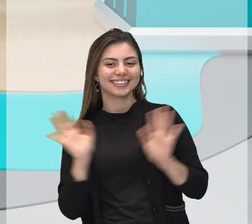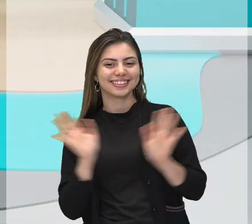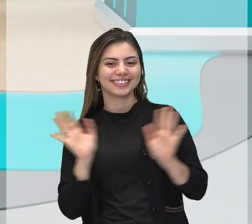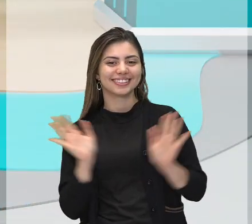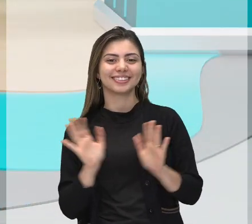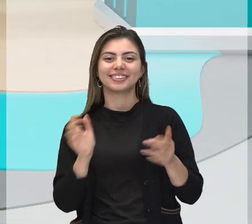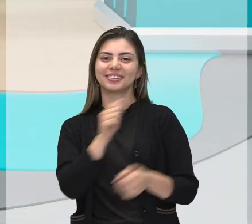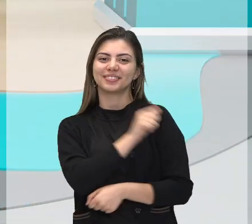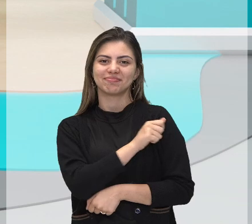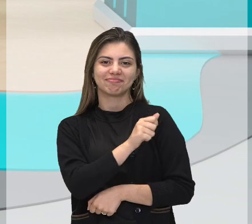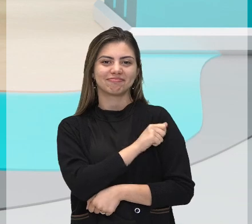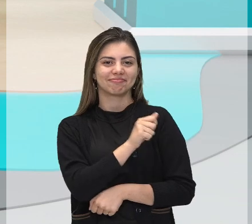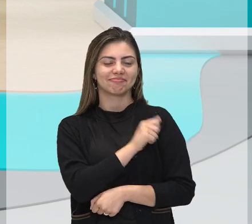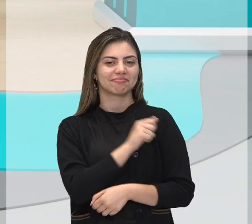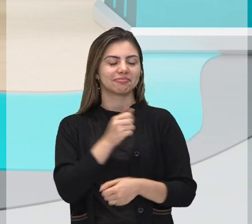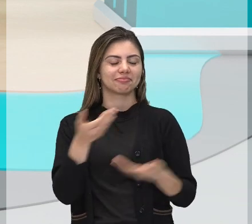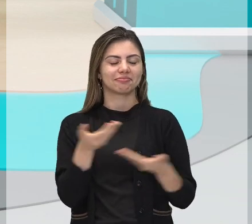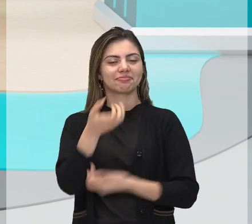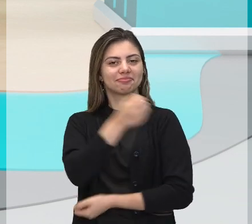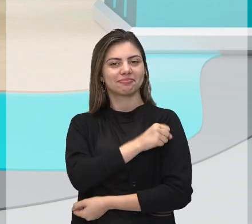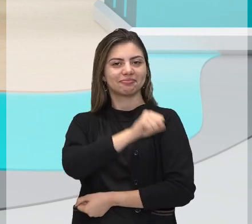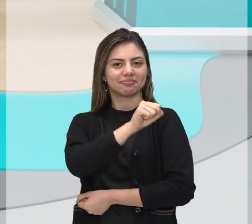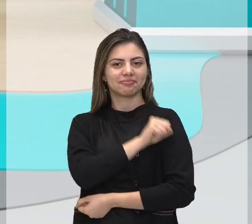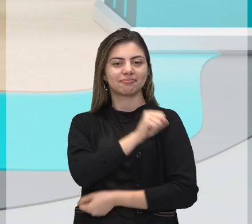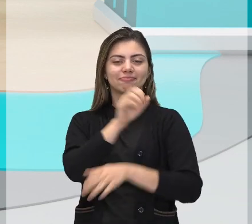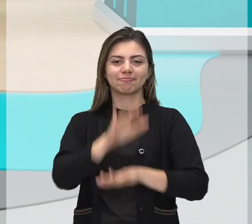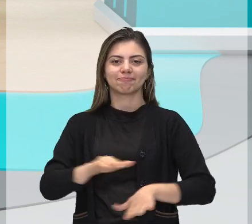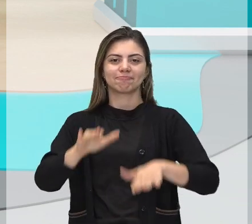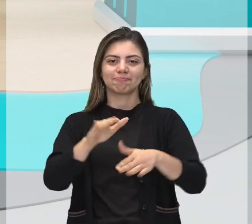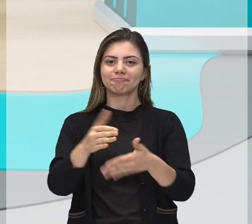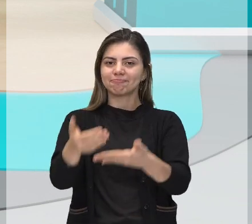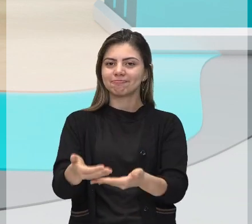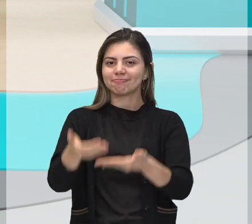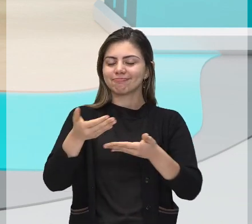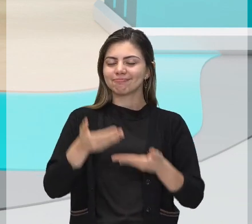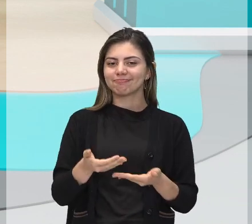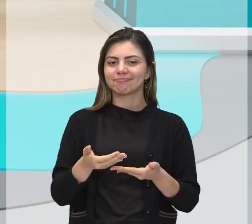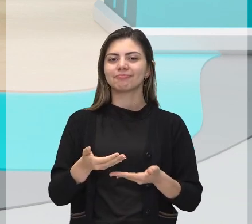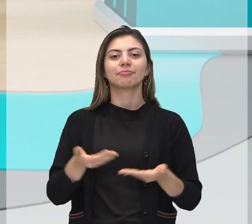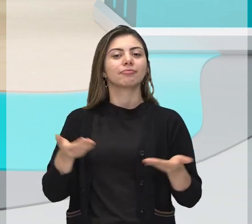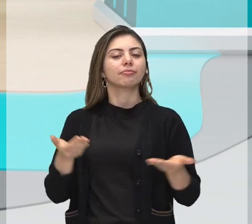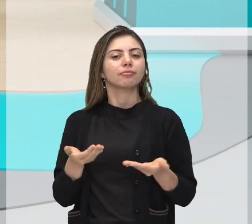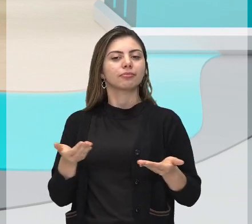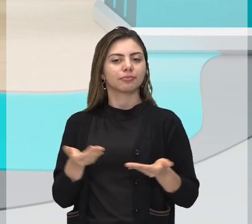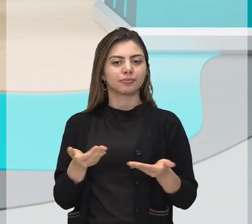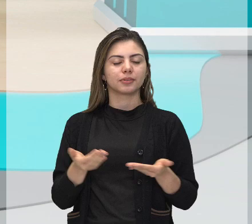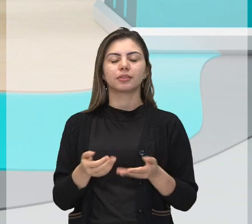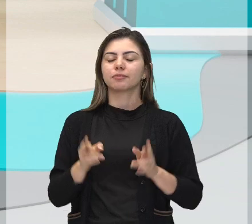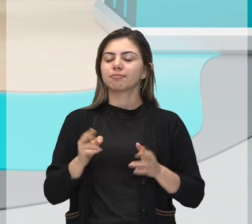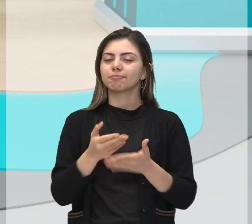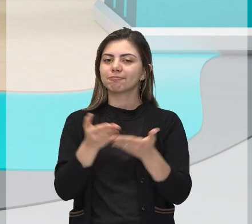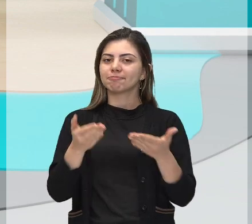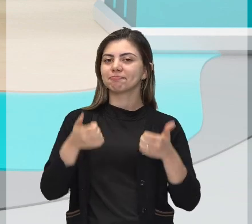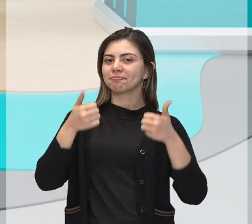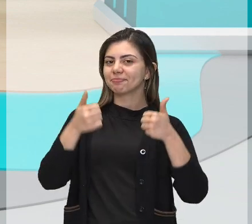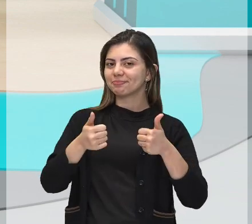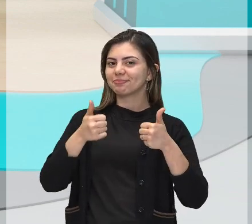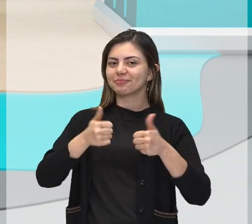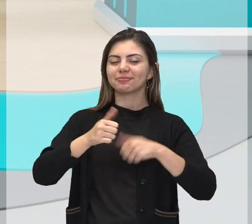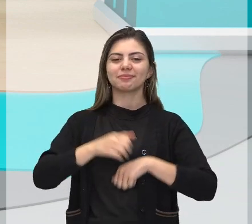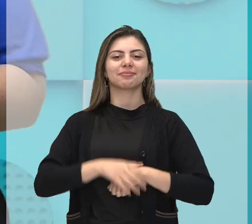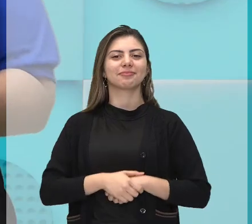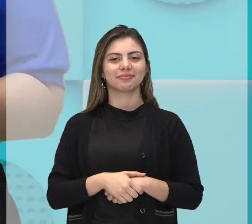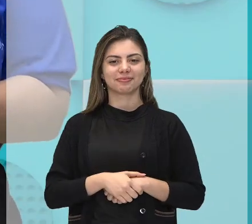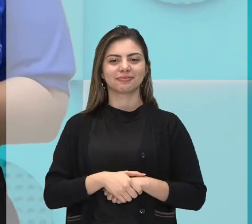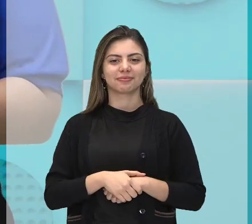Olá, queridos alunos do 8º ano, sejam todos bem-vindos, espero que vocês estejam